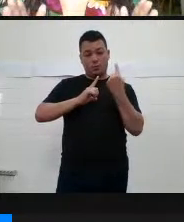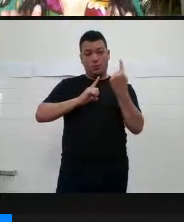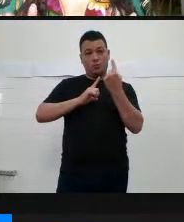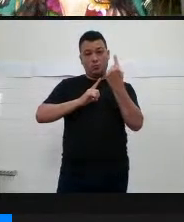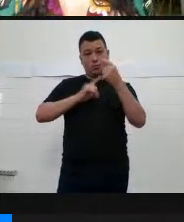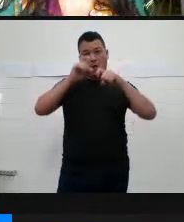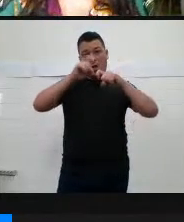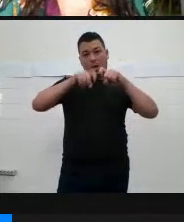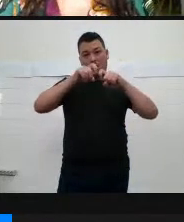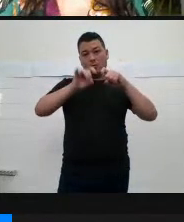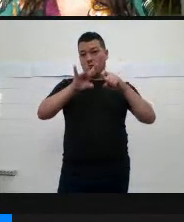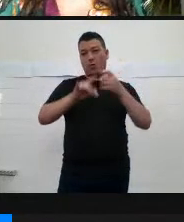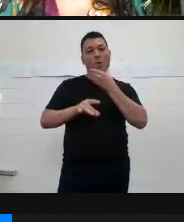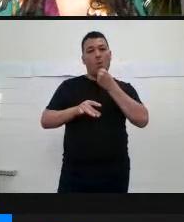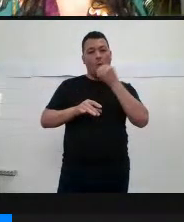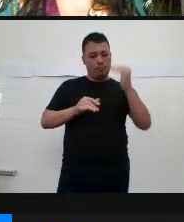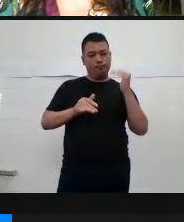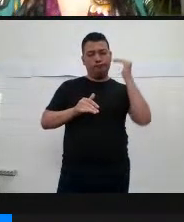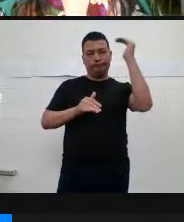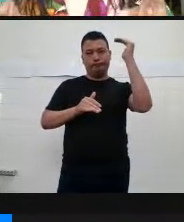sexo, que é o masculino.